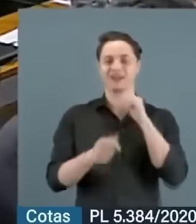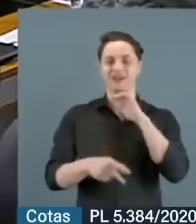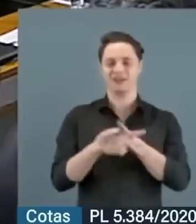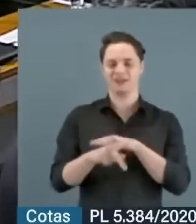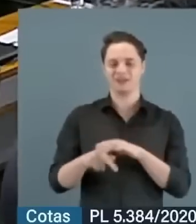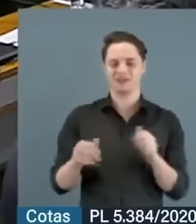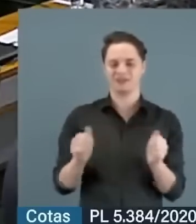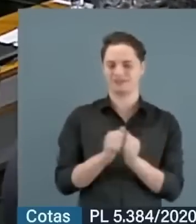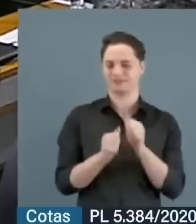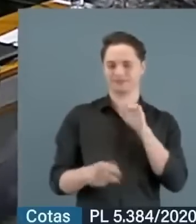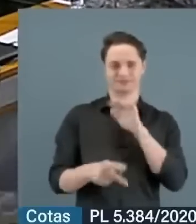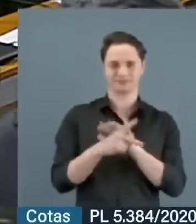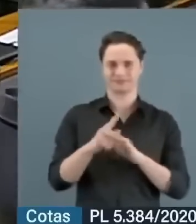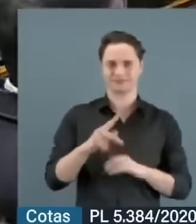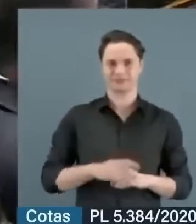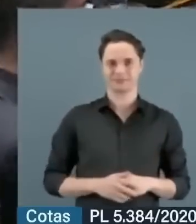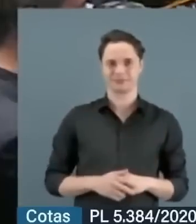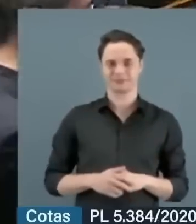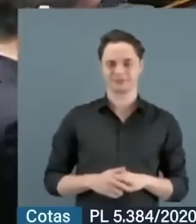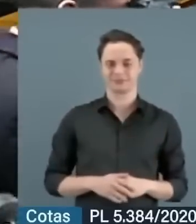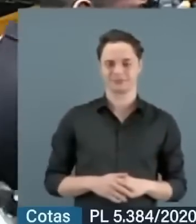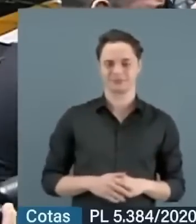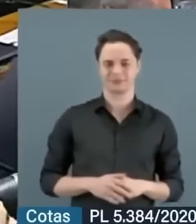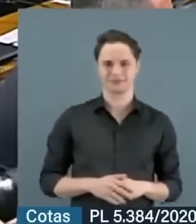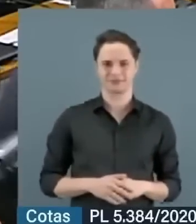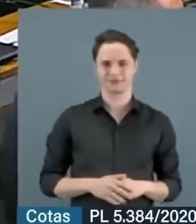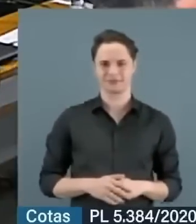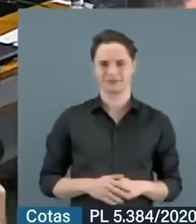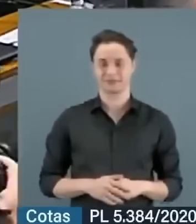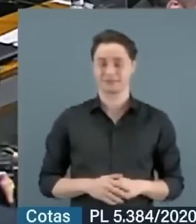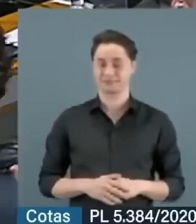Quero proclamar o resultado.